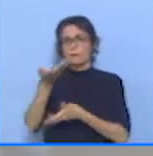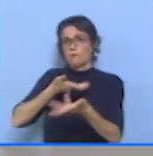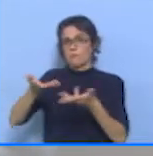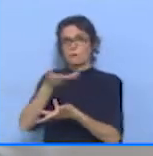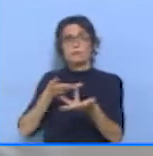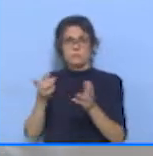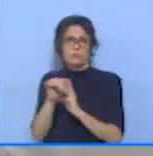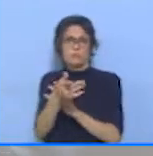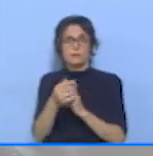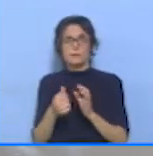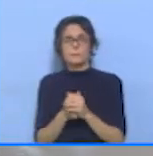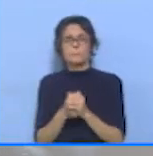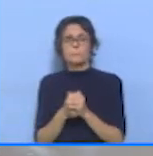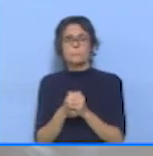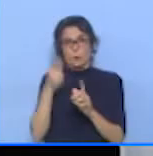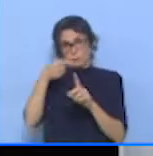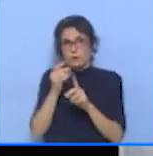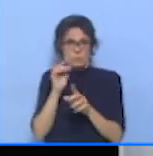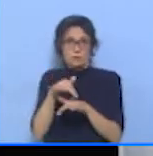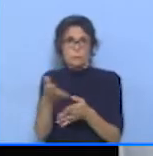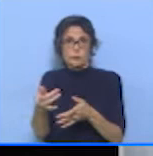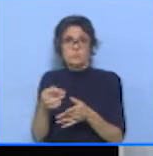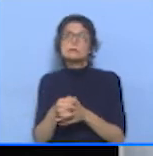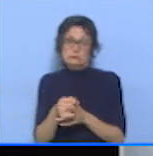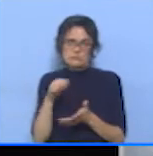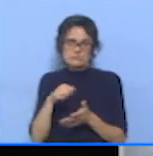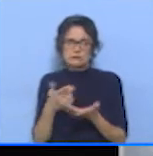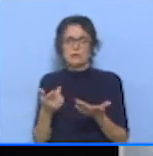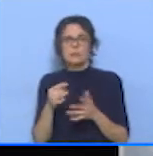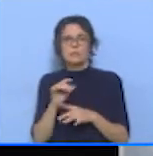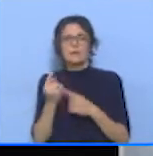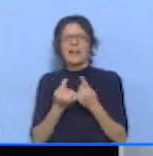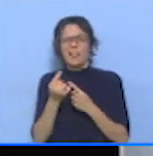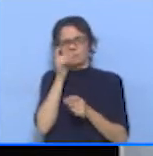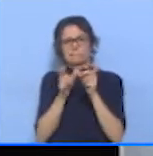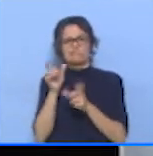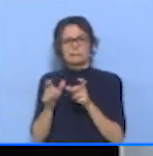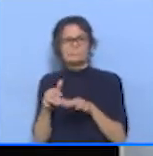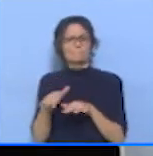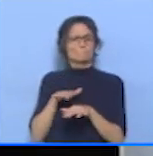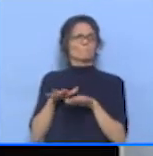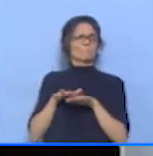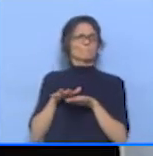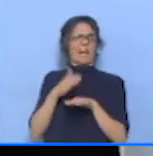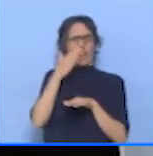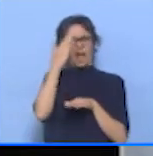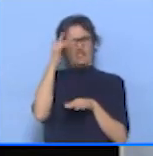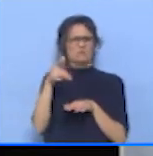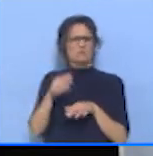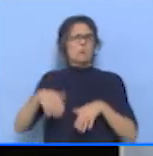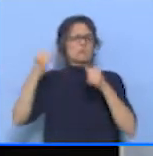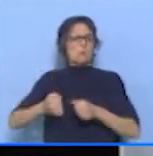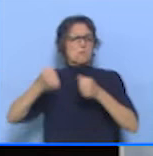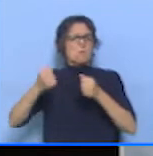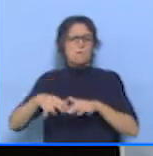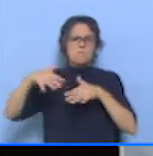creio que é esse o objetivo final? Sim, existe algum ceticismo da parte de muitas pessoas de se realmente vale a pena manifestar e ir para a rua